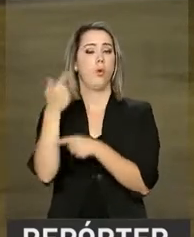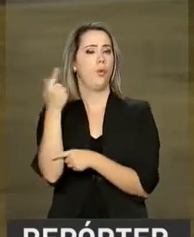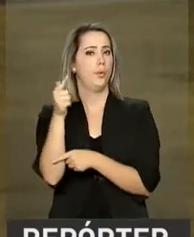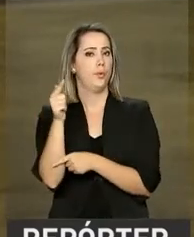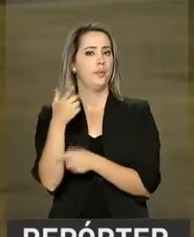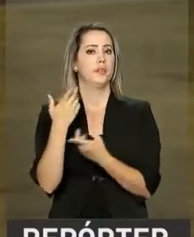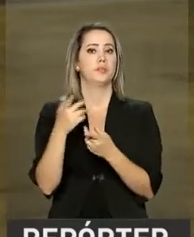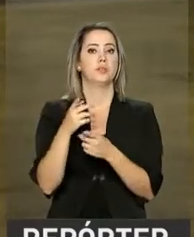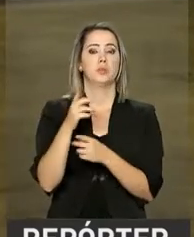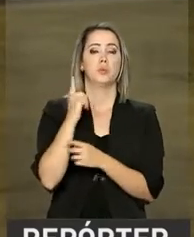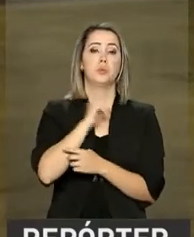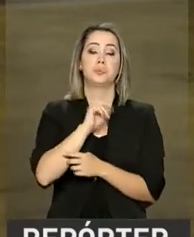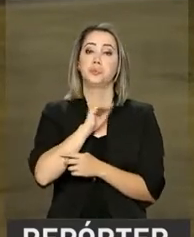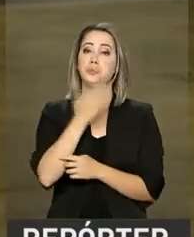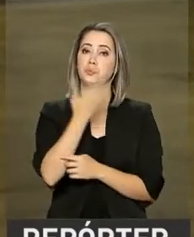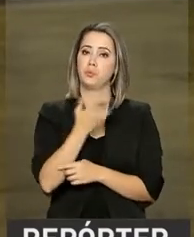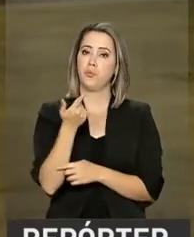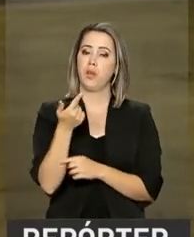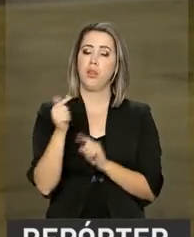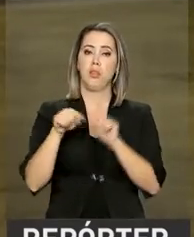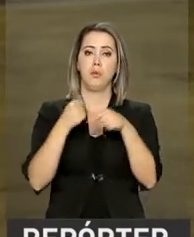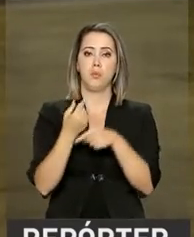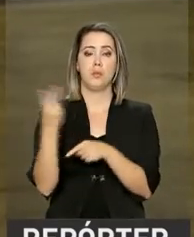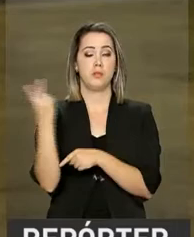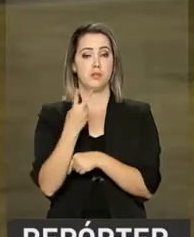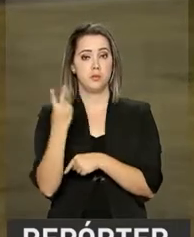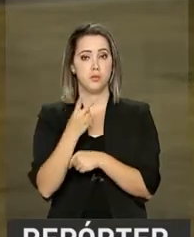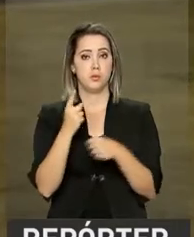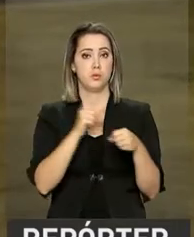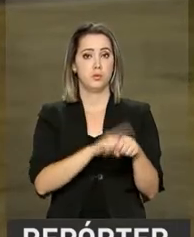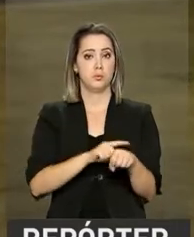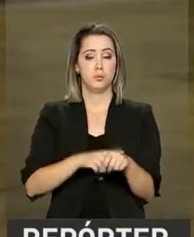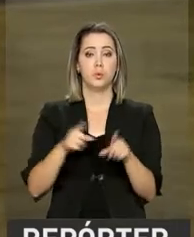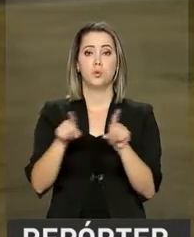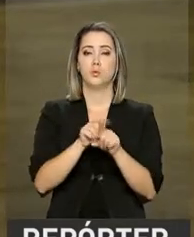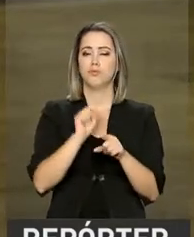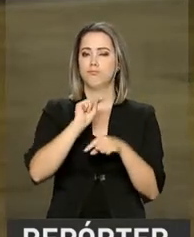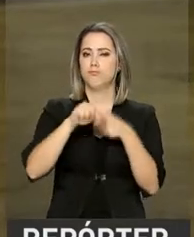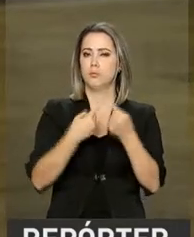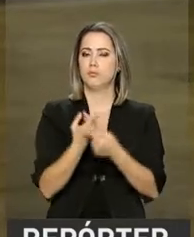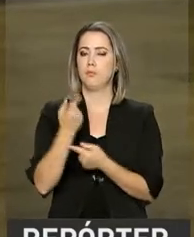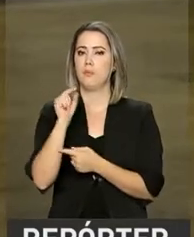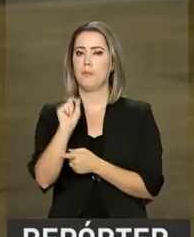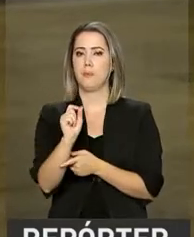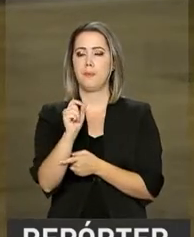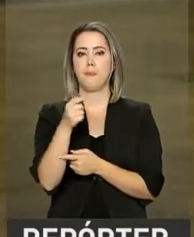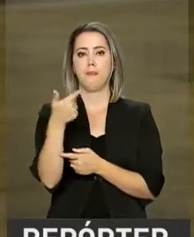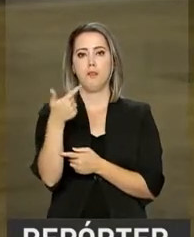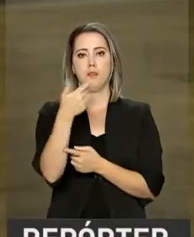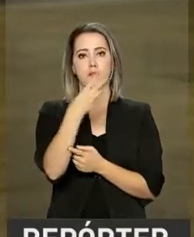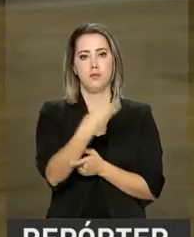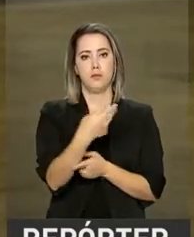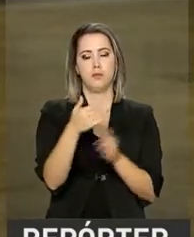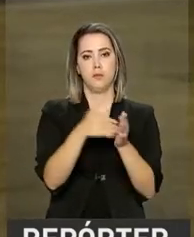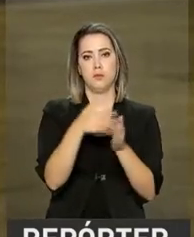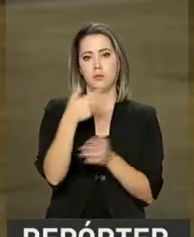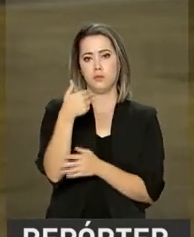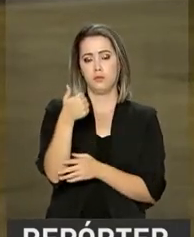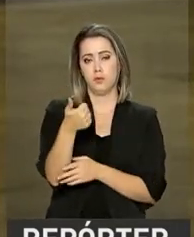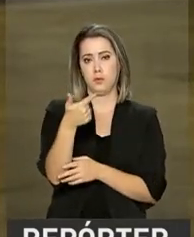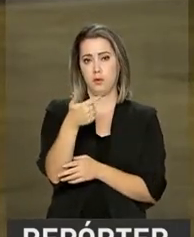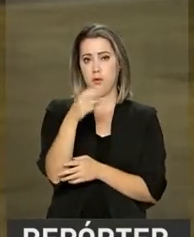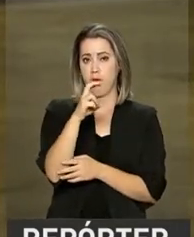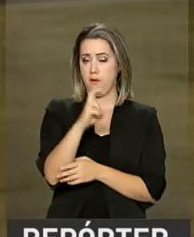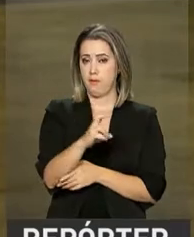uberlândia a segunda rodada do feirão está marcada para o final de semana dos dias 23 a 25